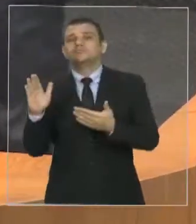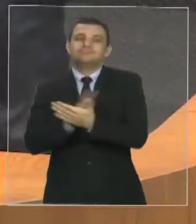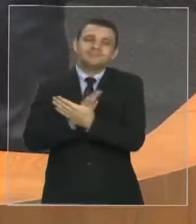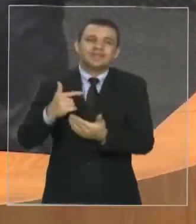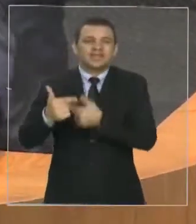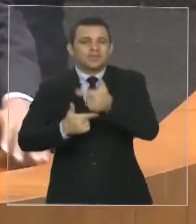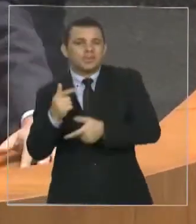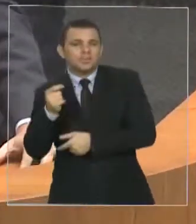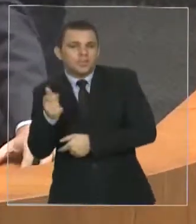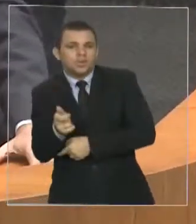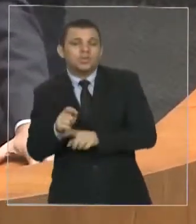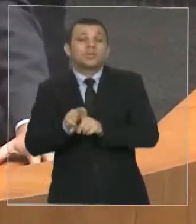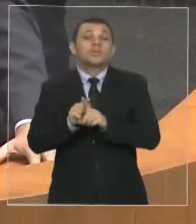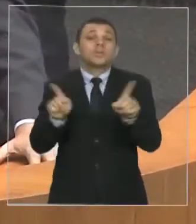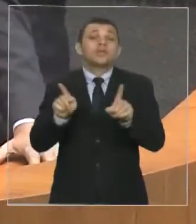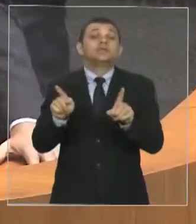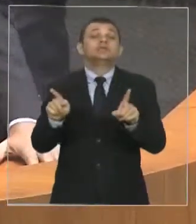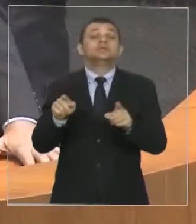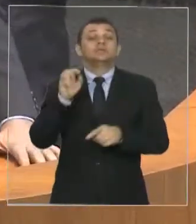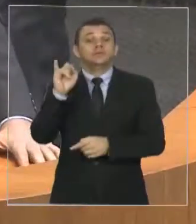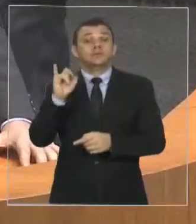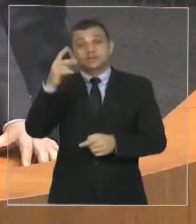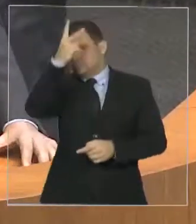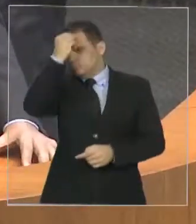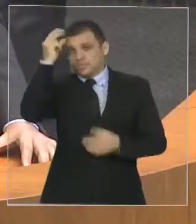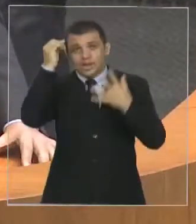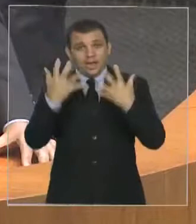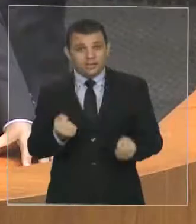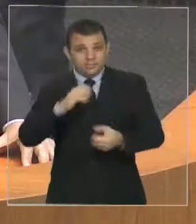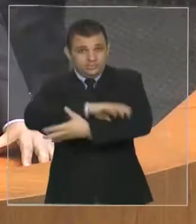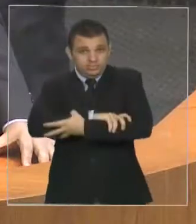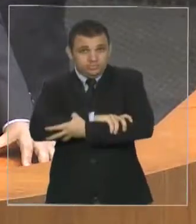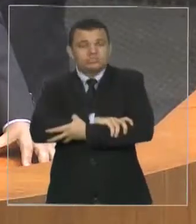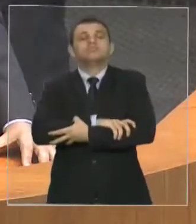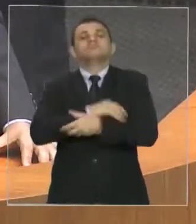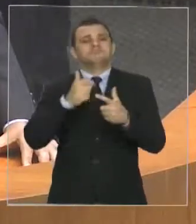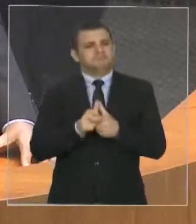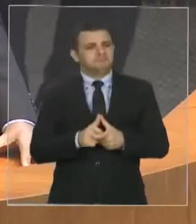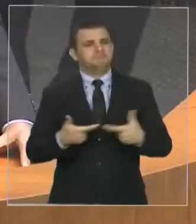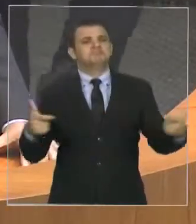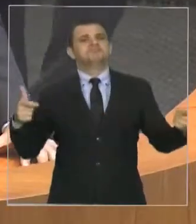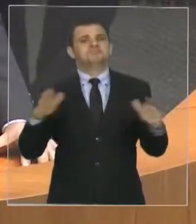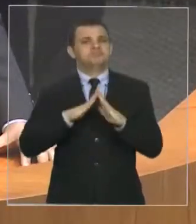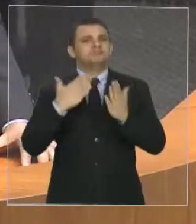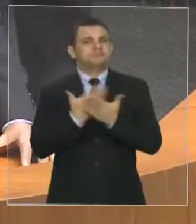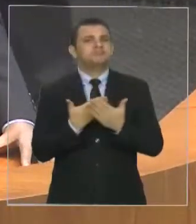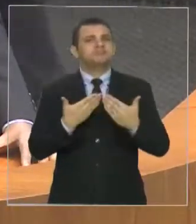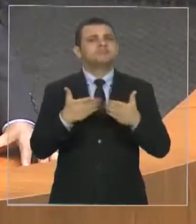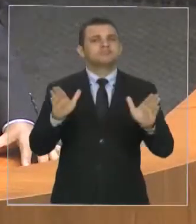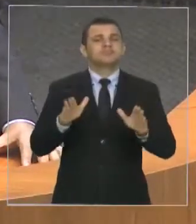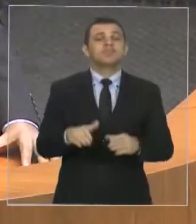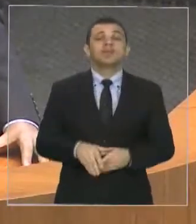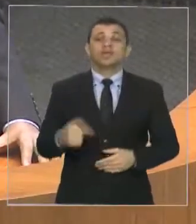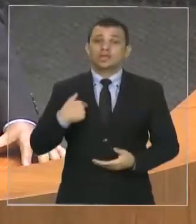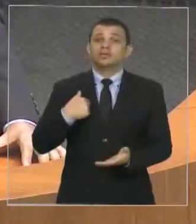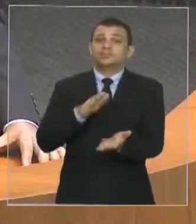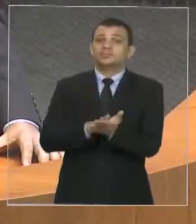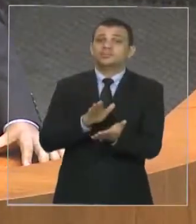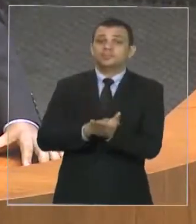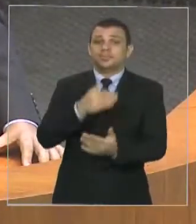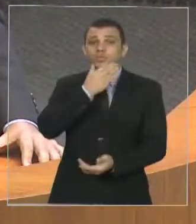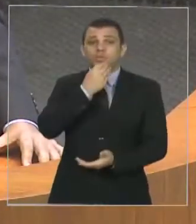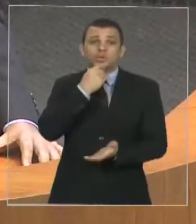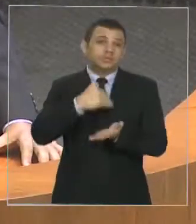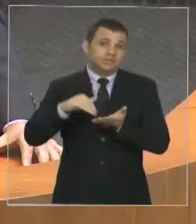adesão, realmente o impacto é gigantesco. Eu quero parabenizar aqui tanto o secretário Felipe Camarão